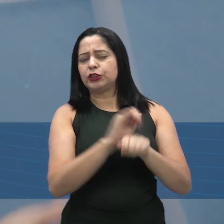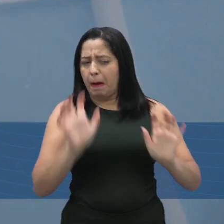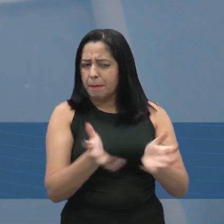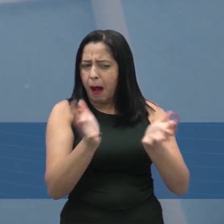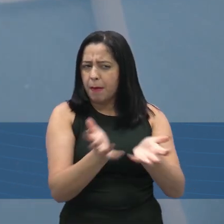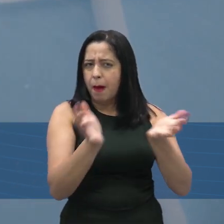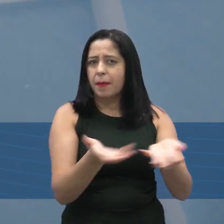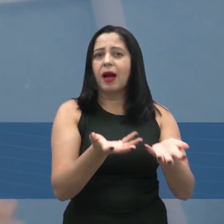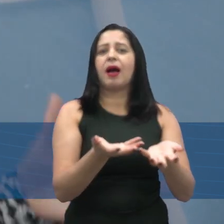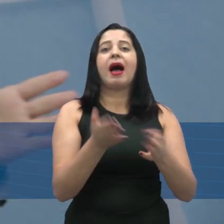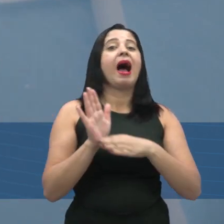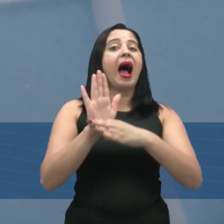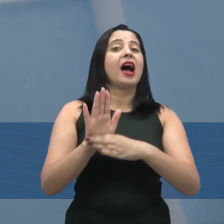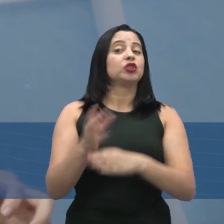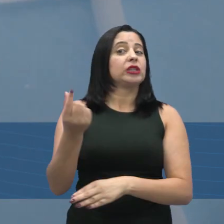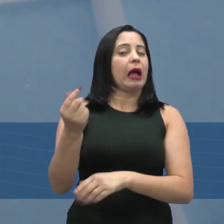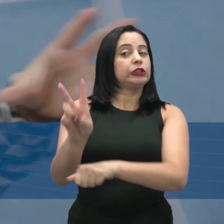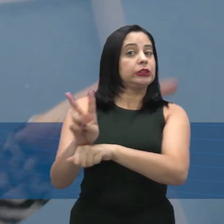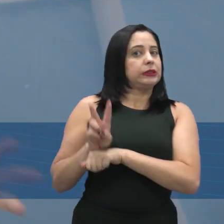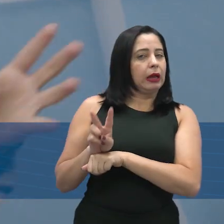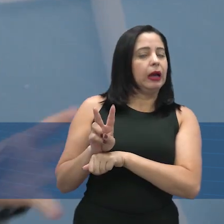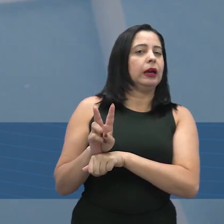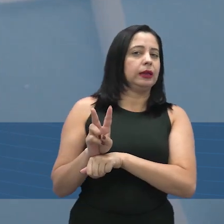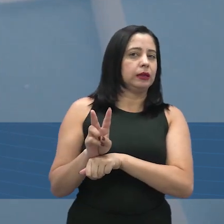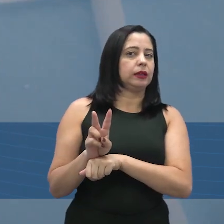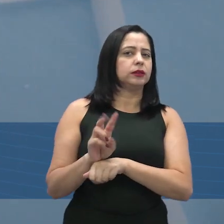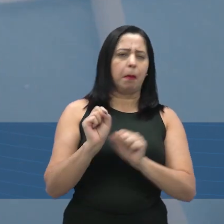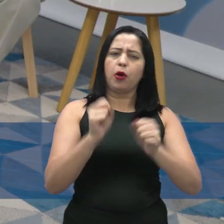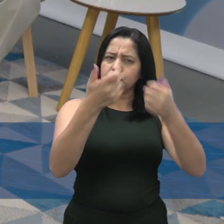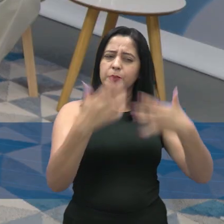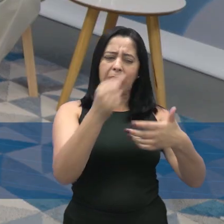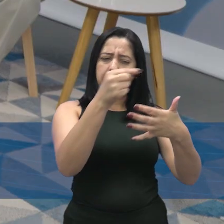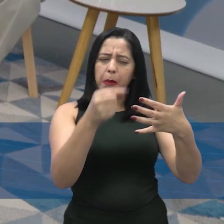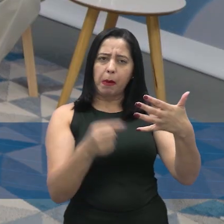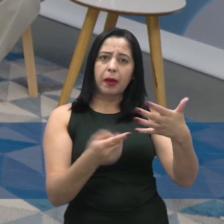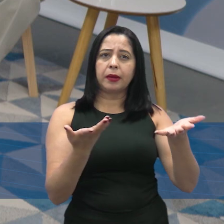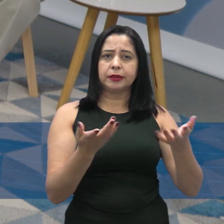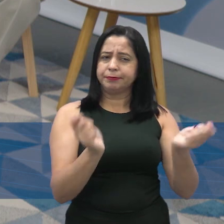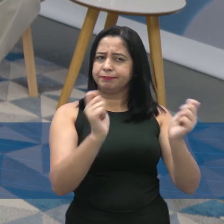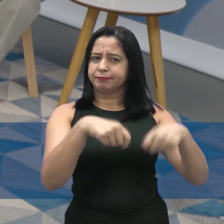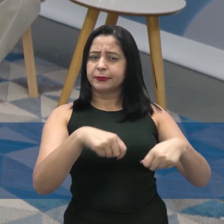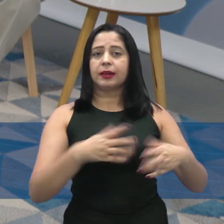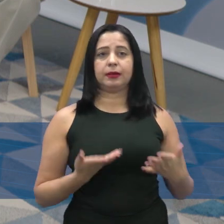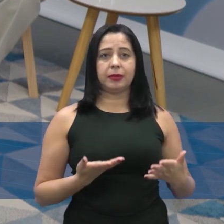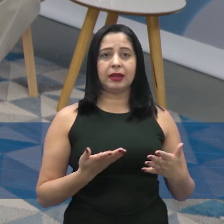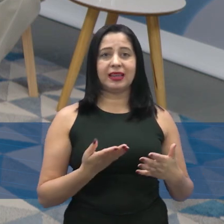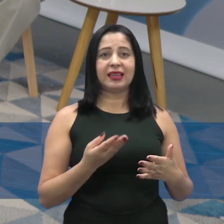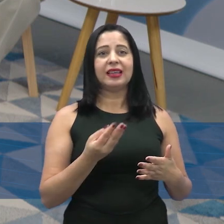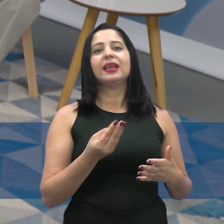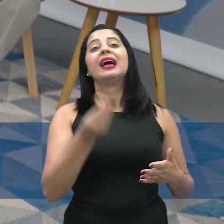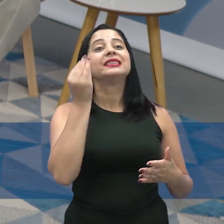simplificar o crédito. Como que a gente pode falar de algumas alternativas aí possíveis para a gente fazer, né,